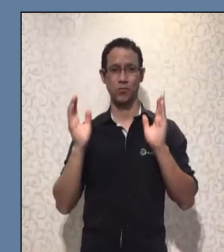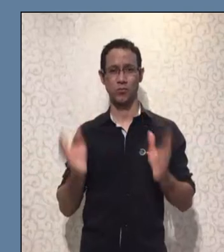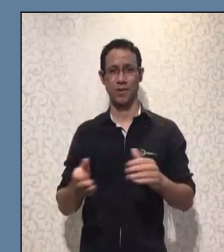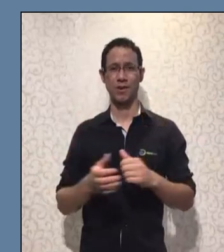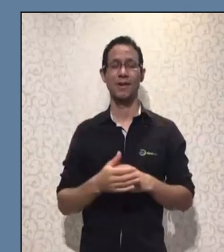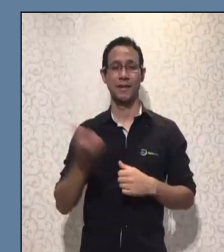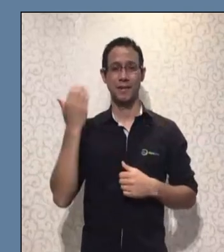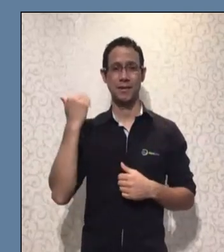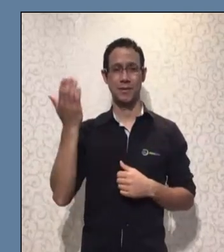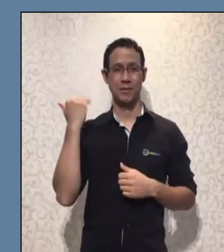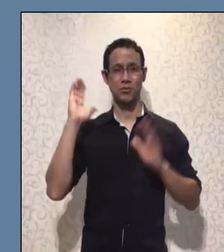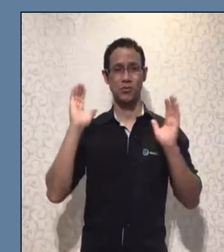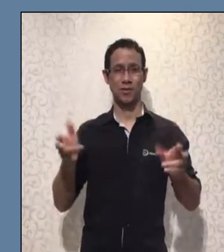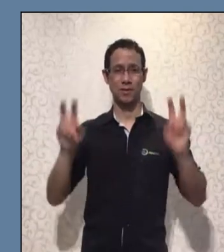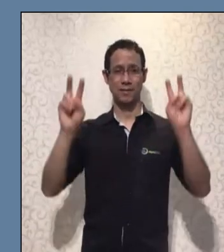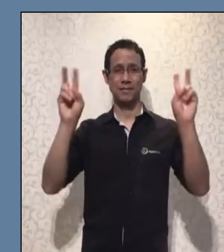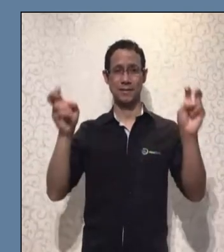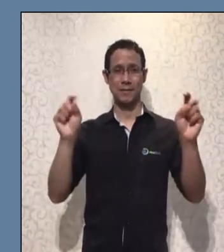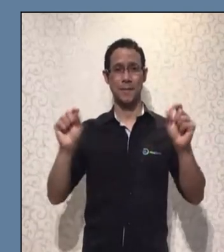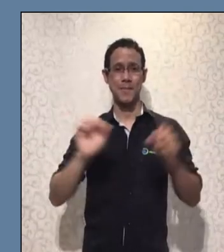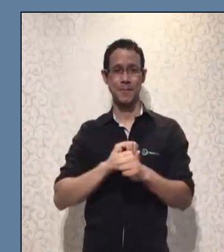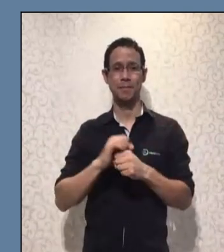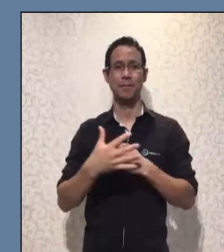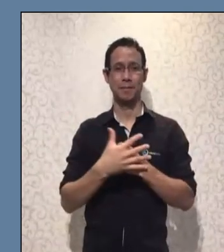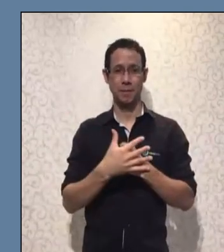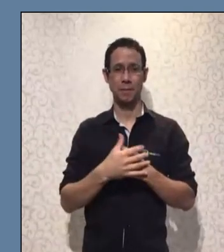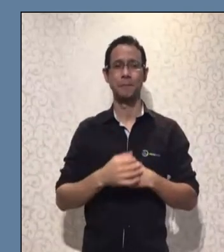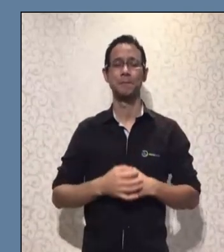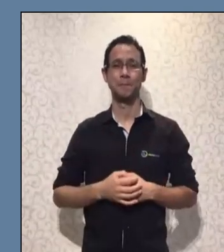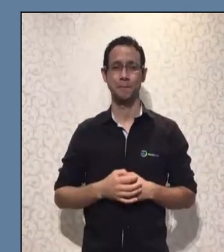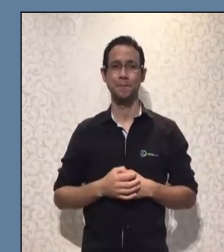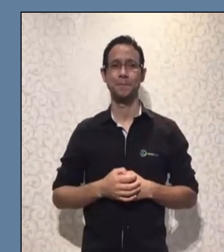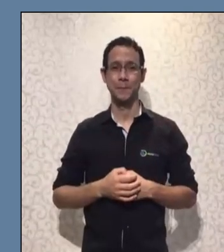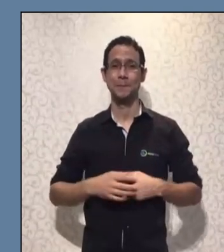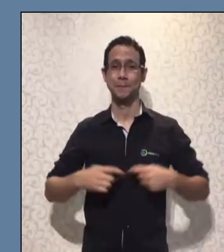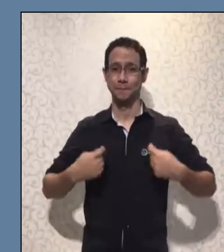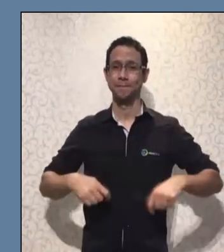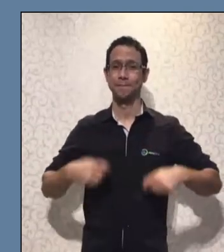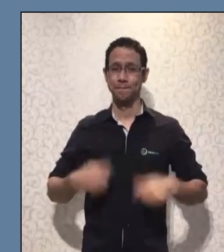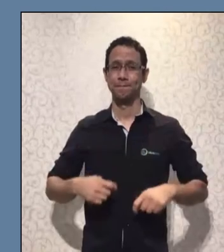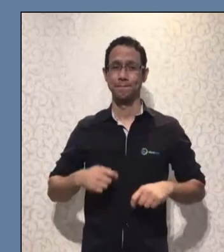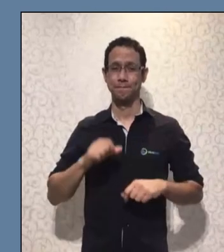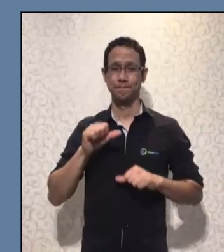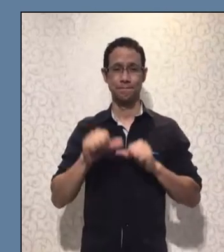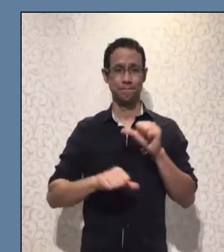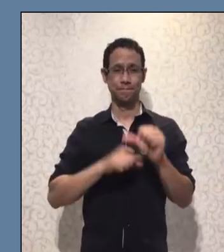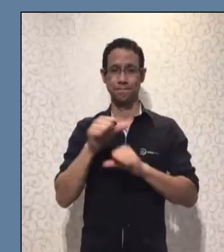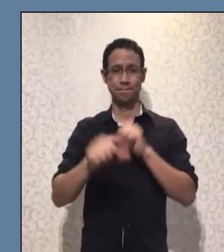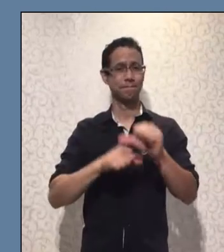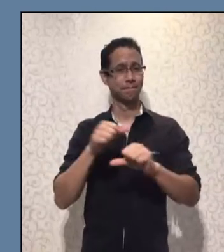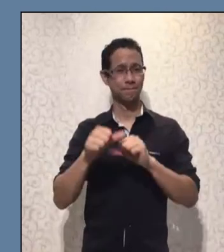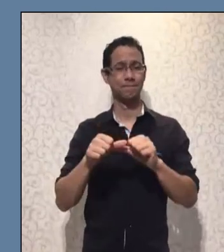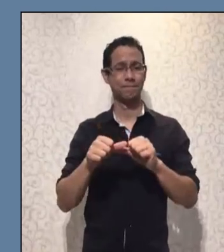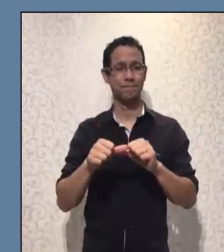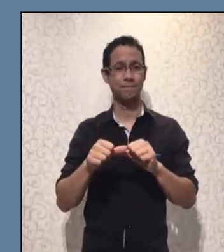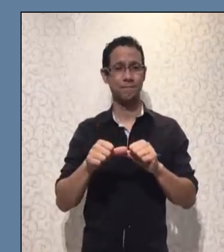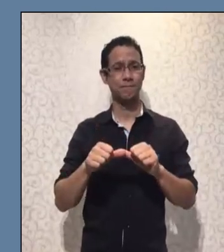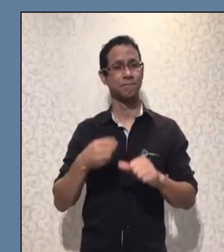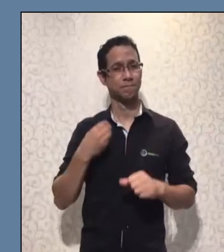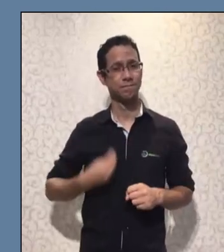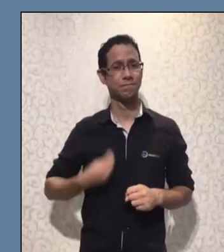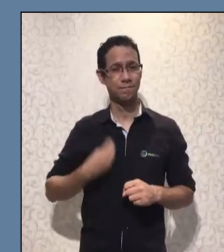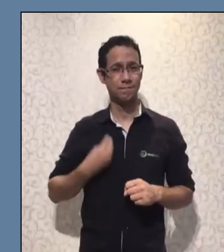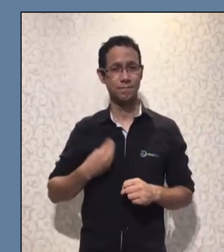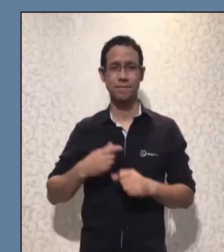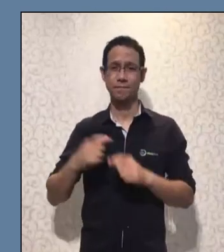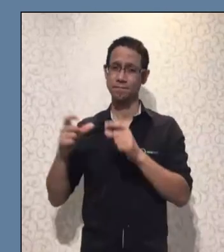a partir da pandemia, né? Uma necessidade que se tornou premente, eu acho que não só para os museus, mas para